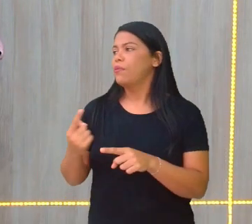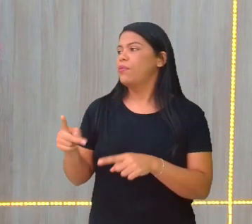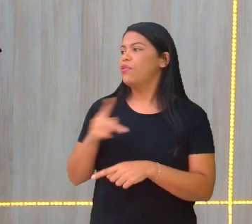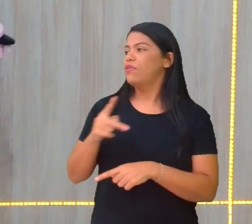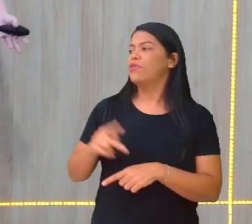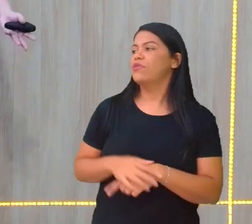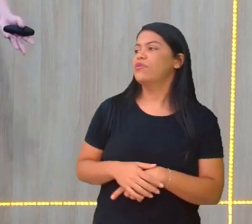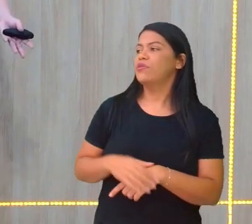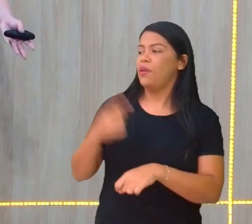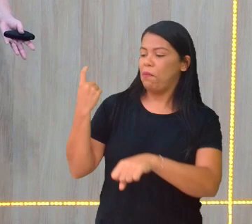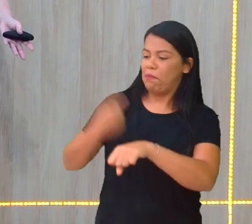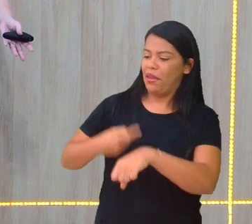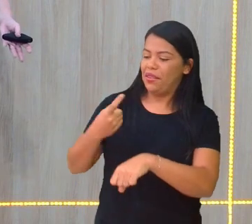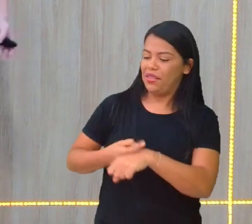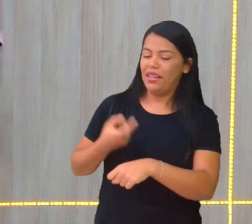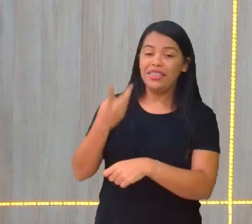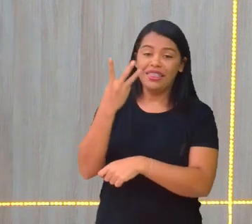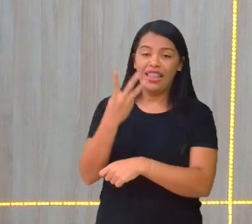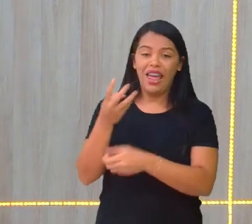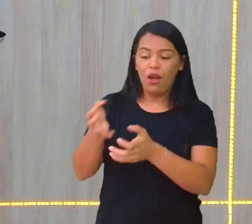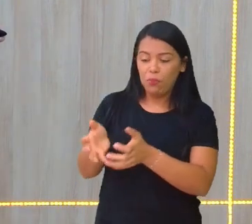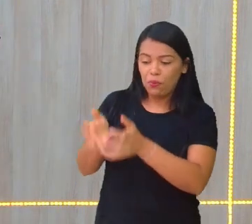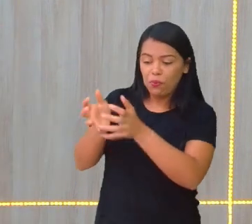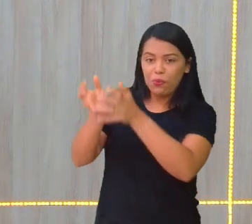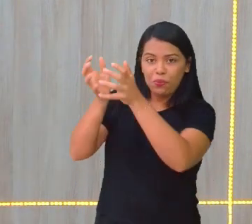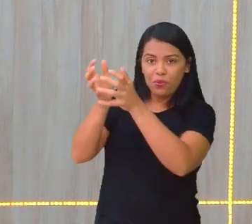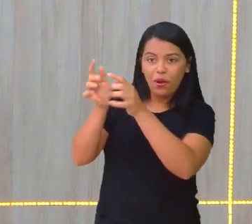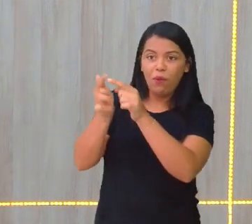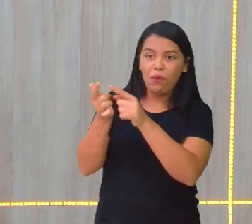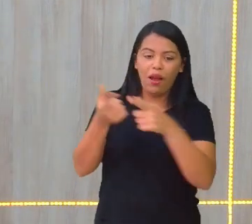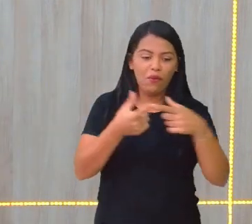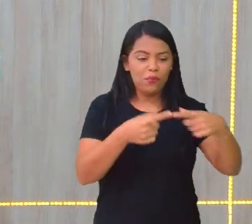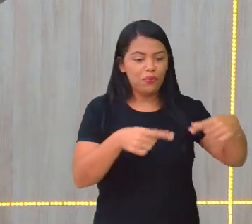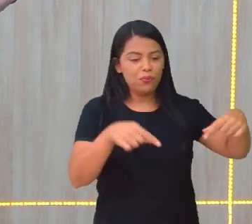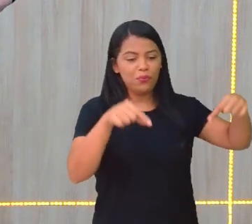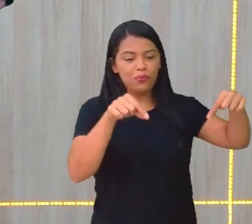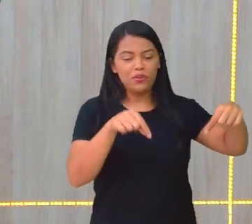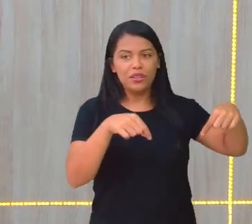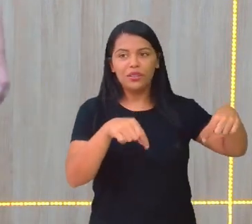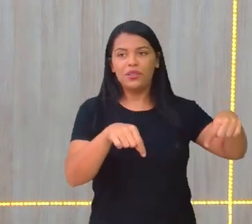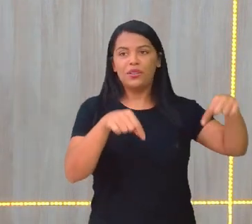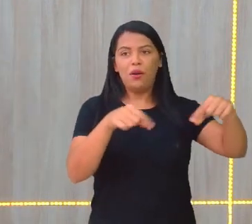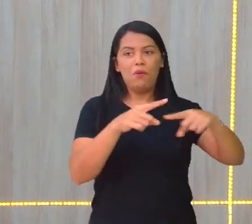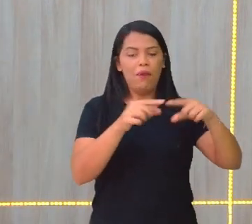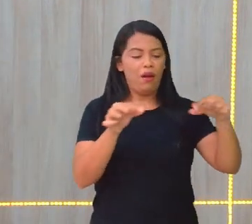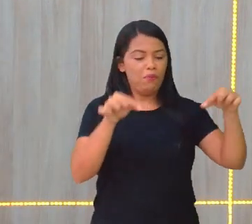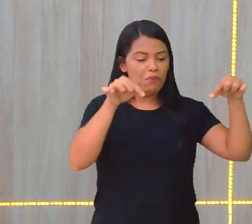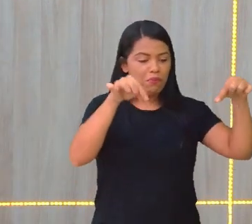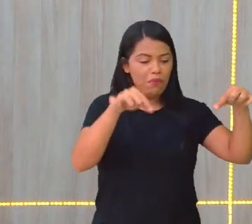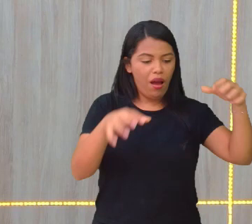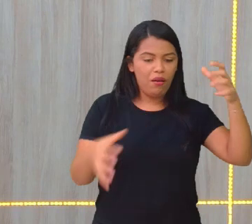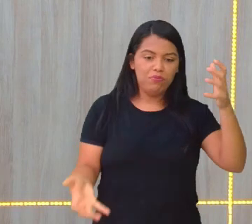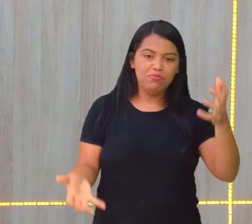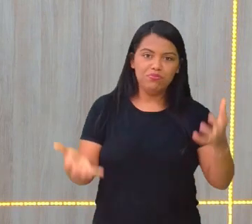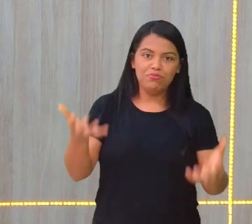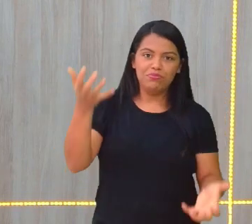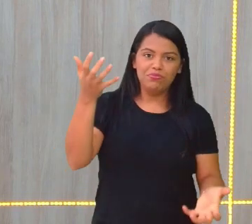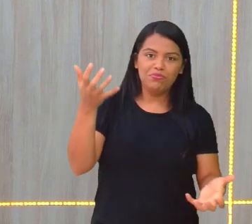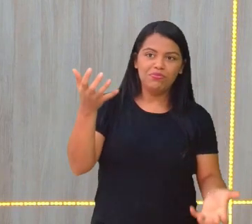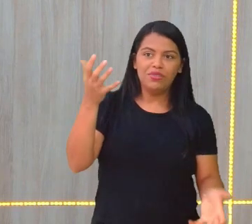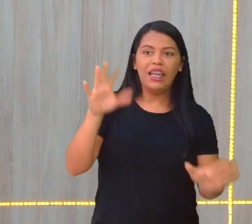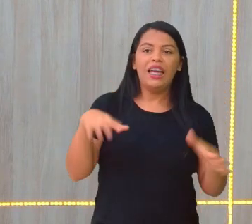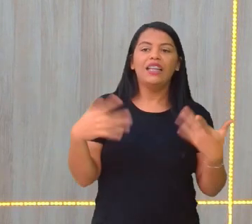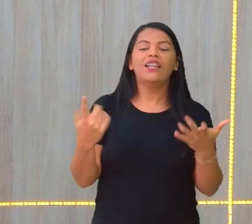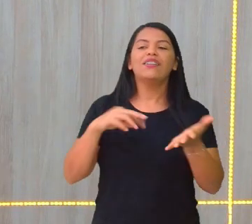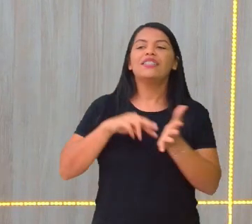3 pedras. 3 pedras. Mas se uma pena levantou essas 3 pedras, isso